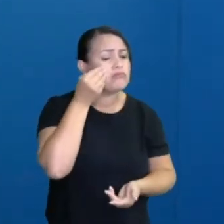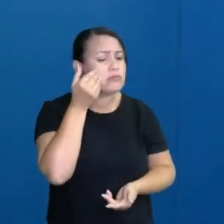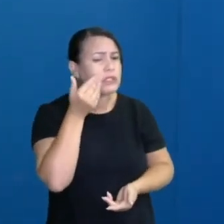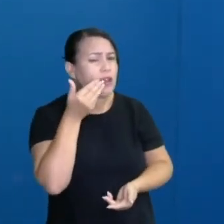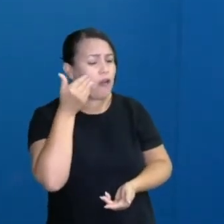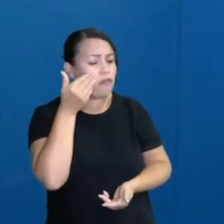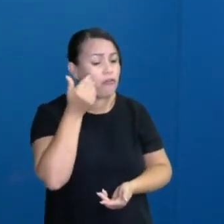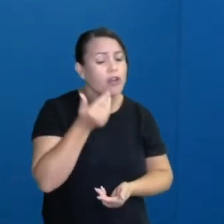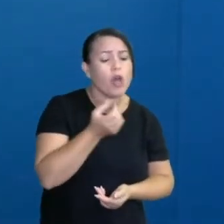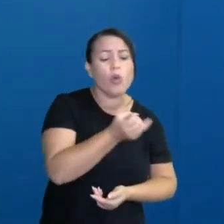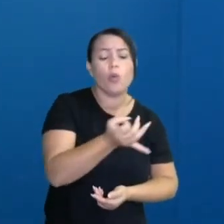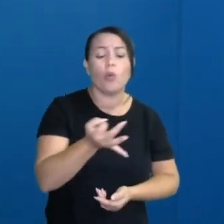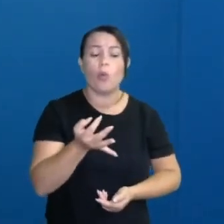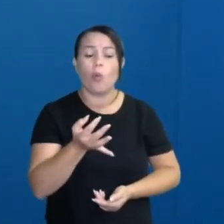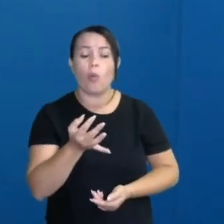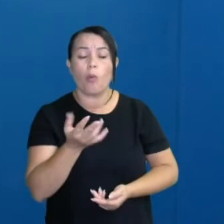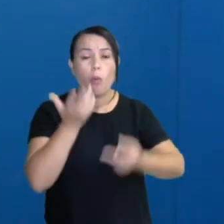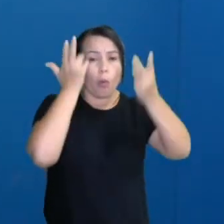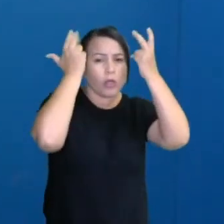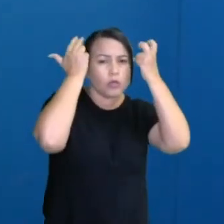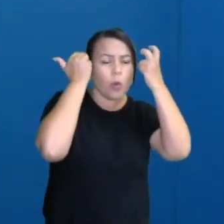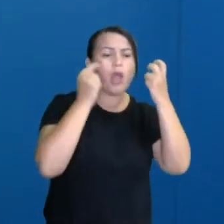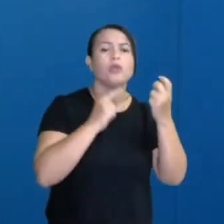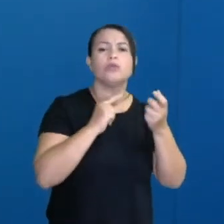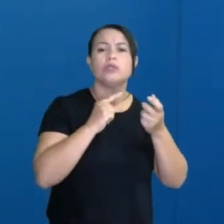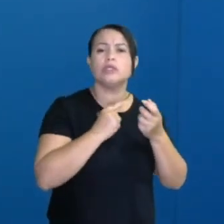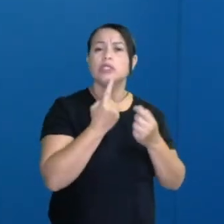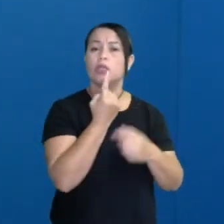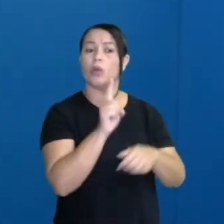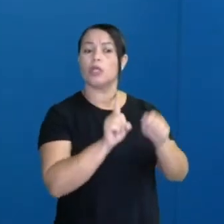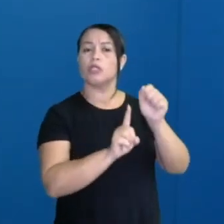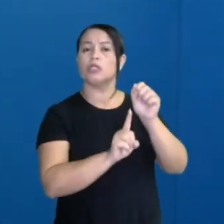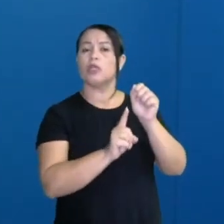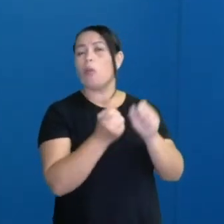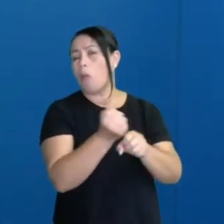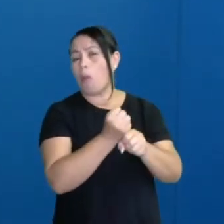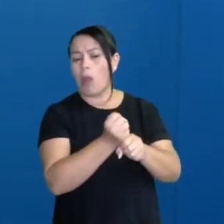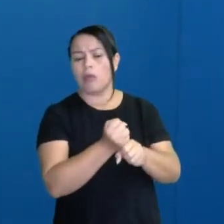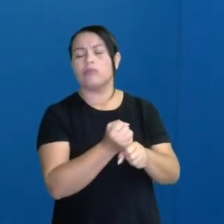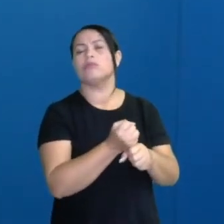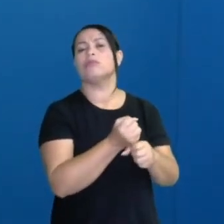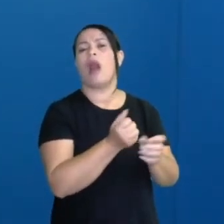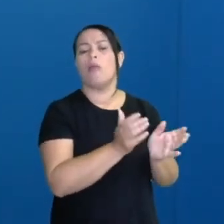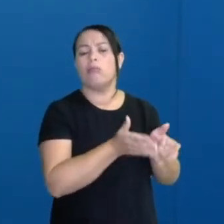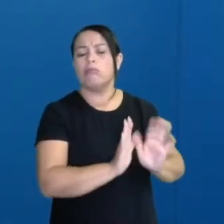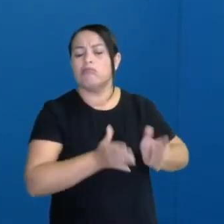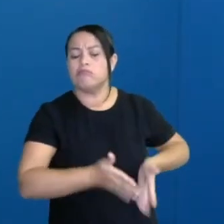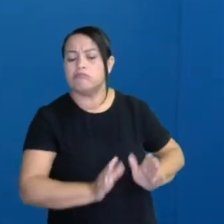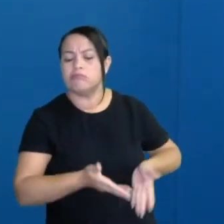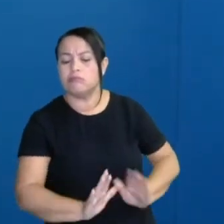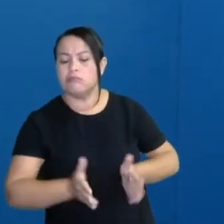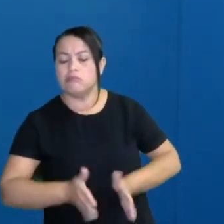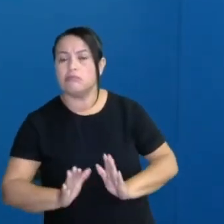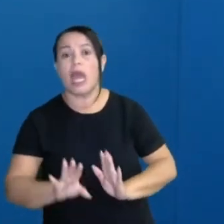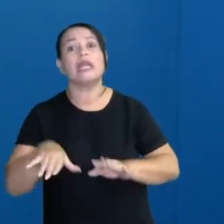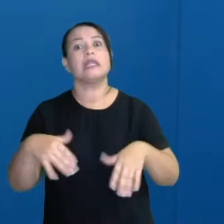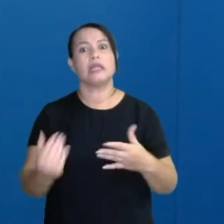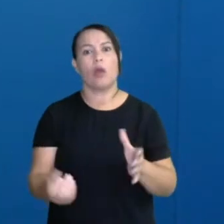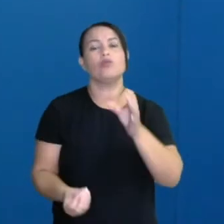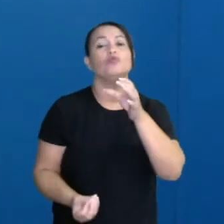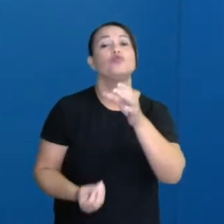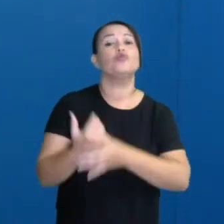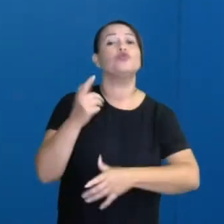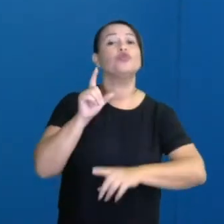coelhos. Quantos coelhos eram reproduzidos durante o ano. Tá bem? Então, foi assim que